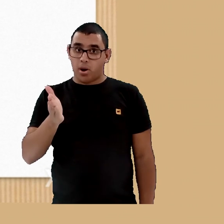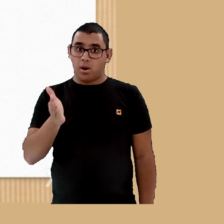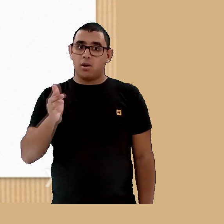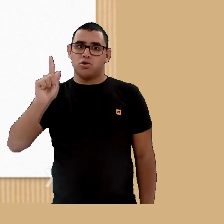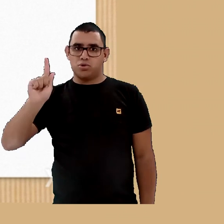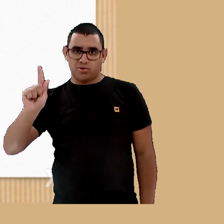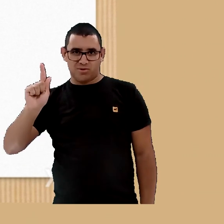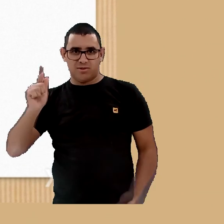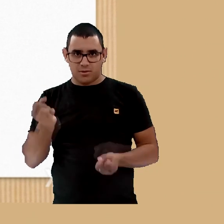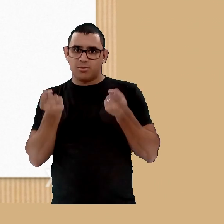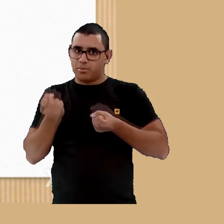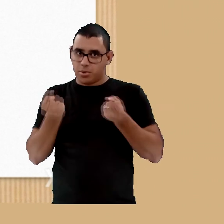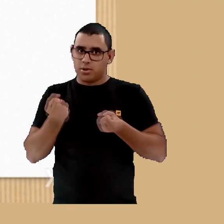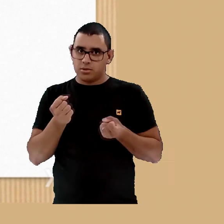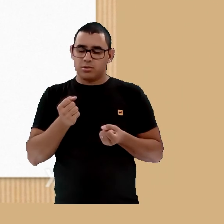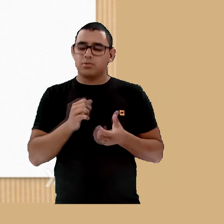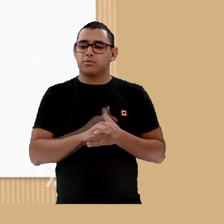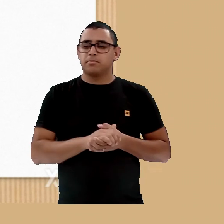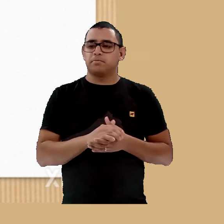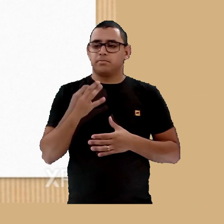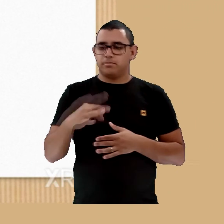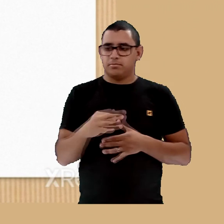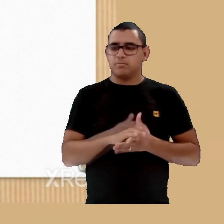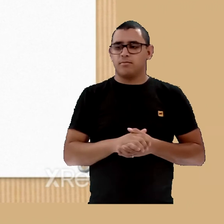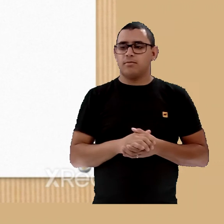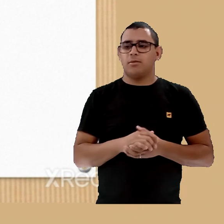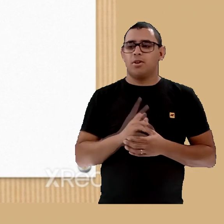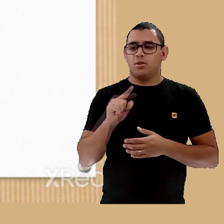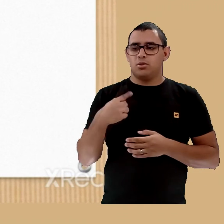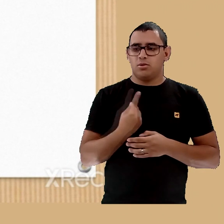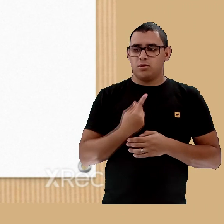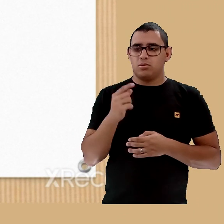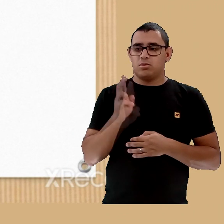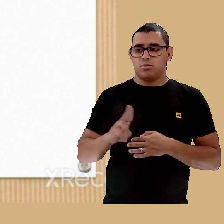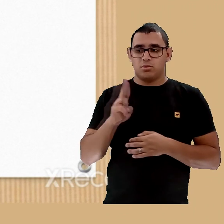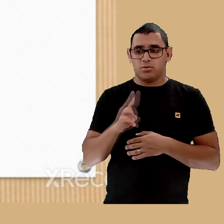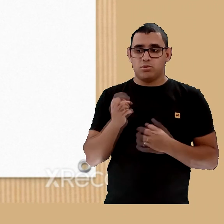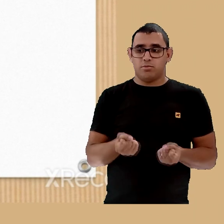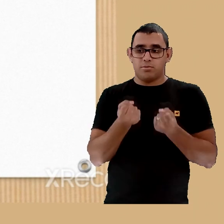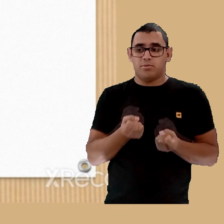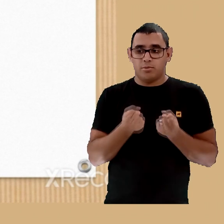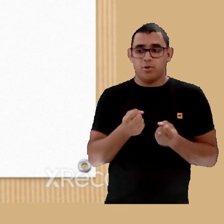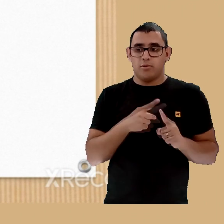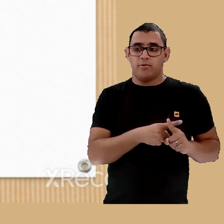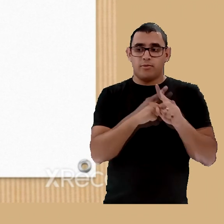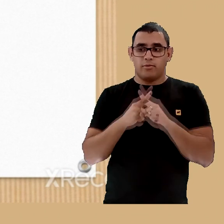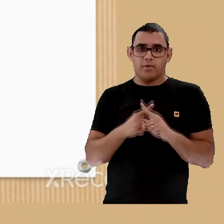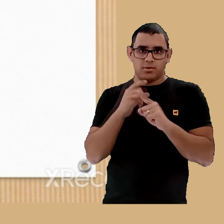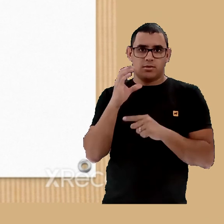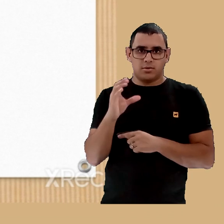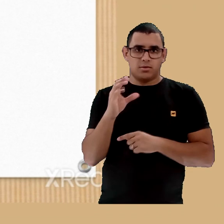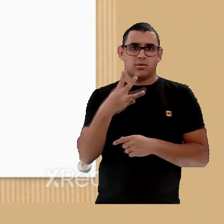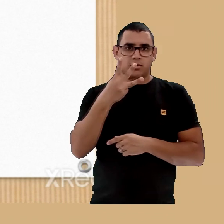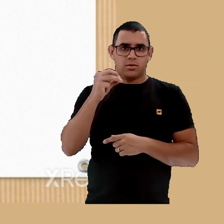foi pedido na questão, nós vamos utilizar massa multiplicado por esse calor específico.